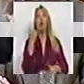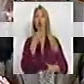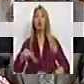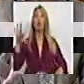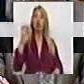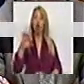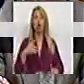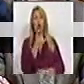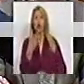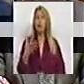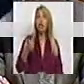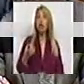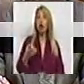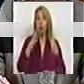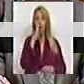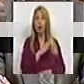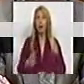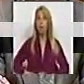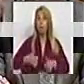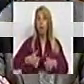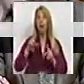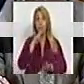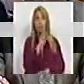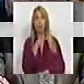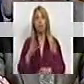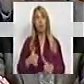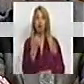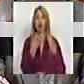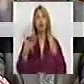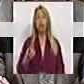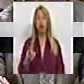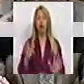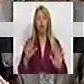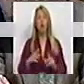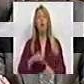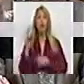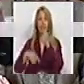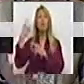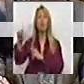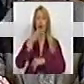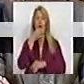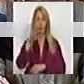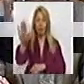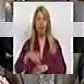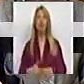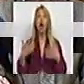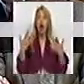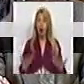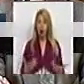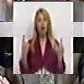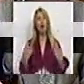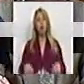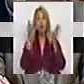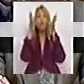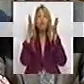o de 2019 e executar bem o 2019. Bom, depois voltamos a falar, mas para já temos que nos concentrar nesta prioridade